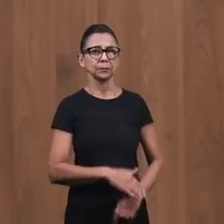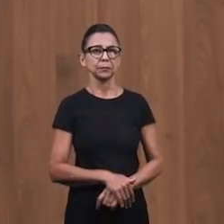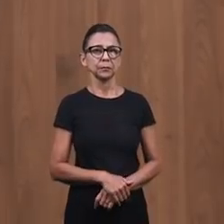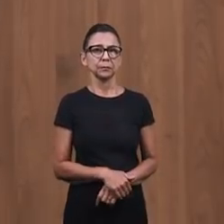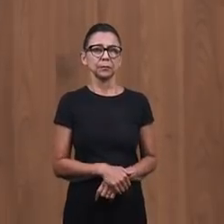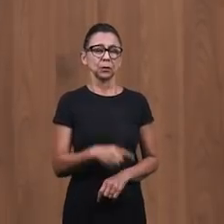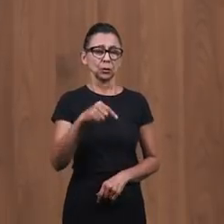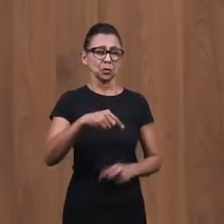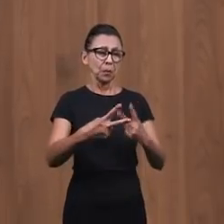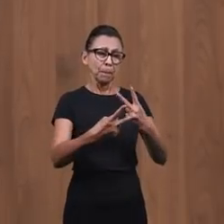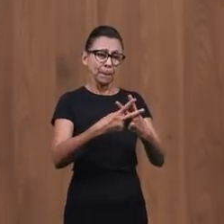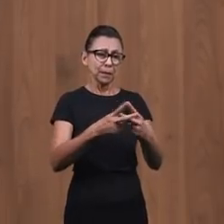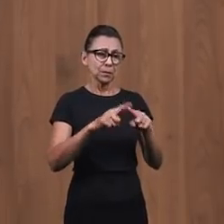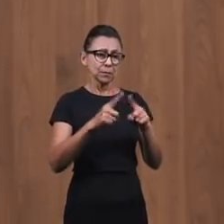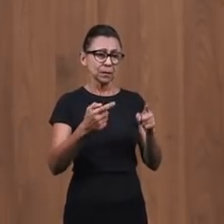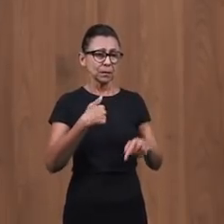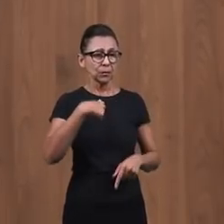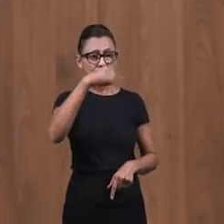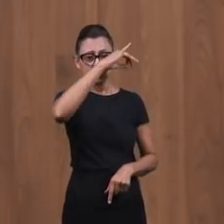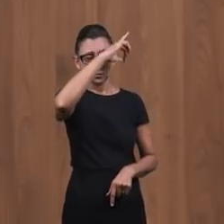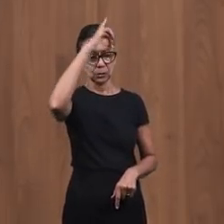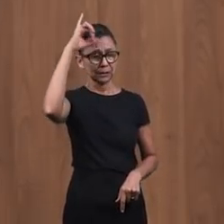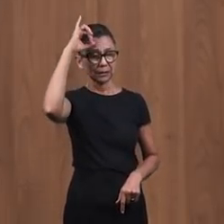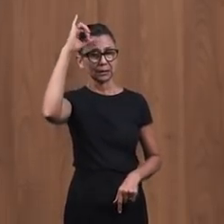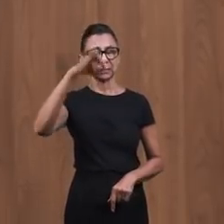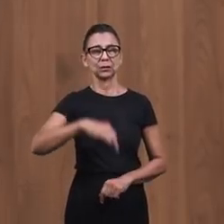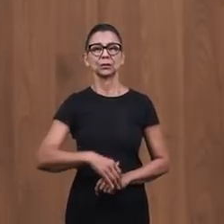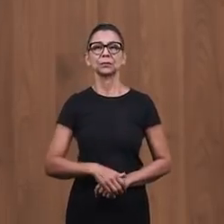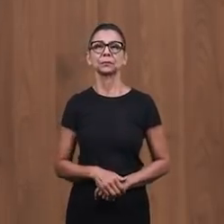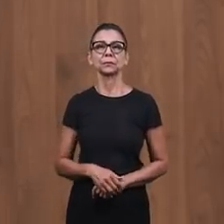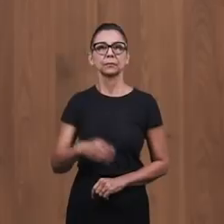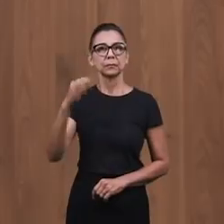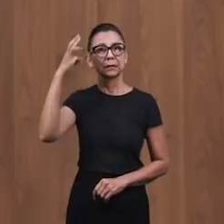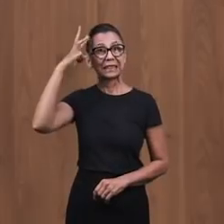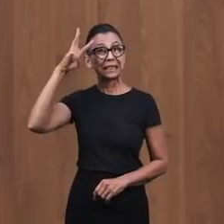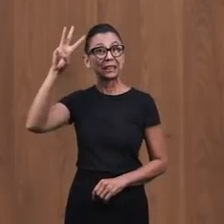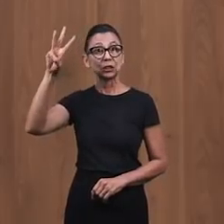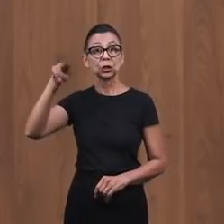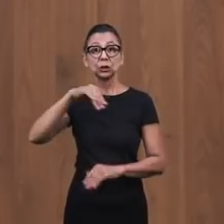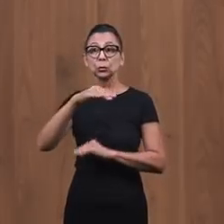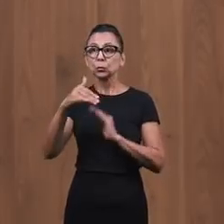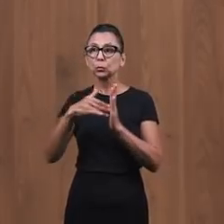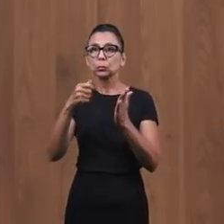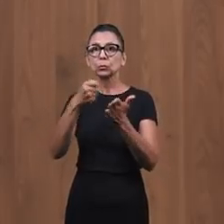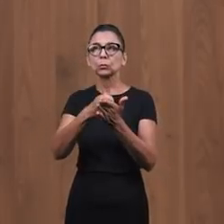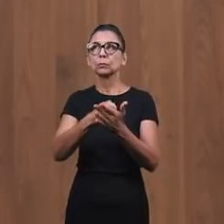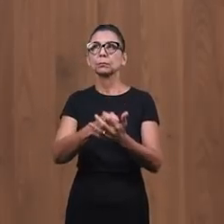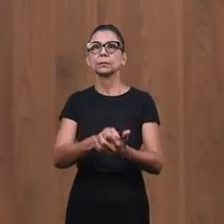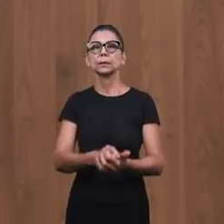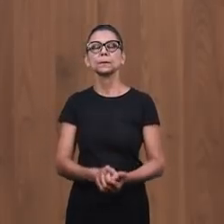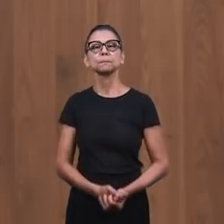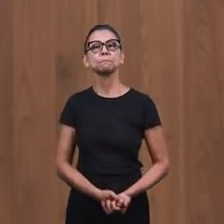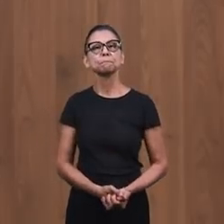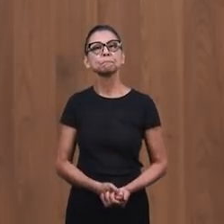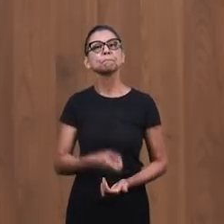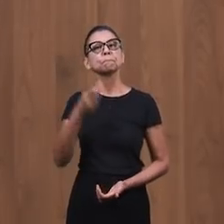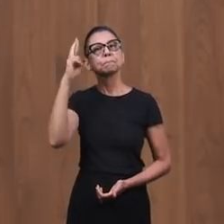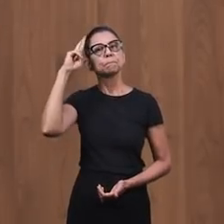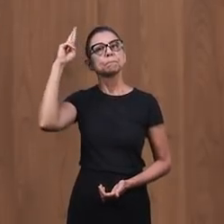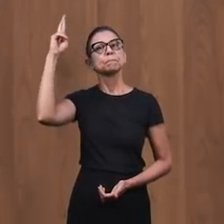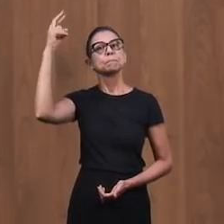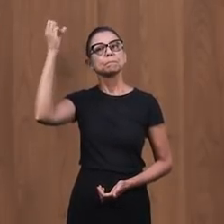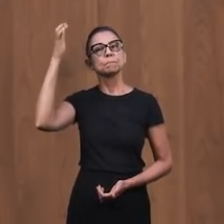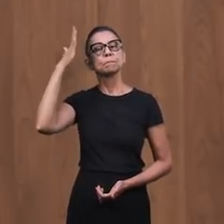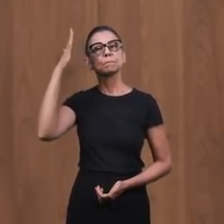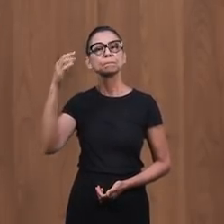E, após José dar o significado dos sonhos, em 3 dias, tudo se cumpriu, conforme o Senhor